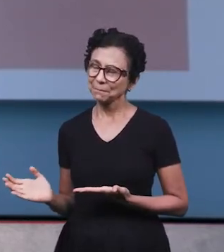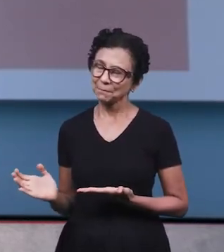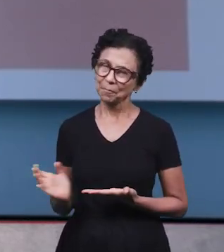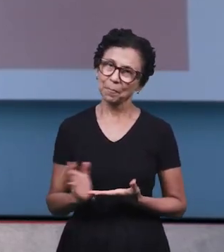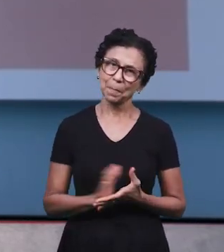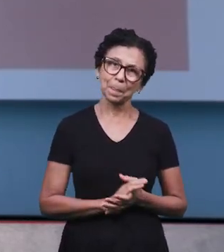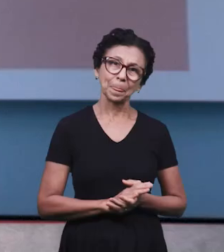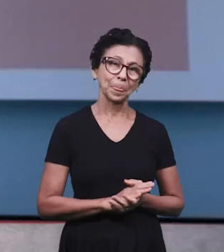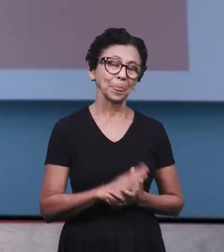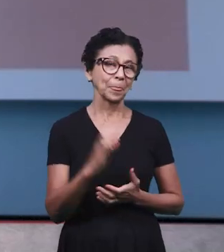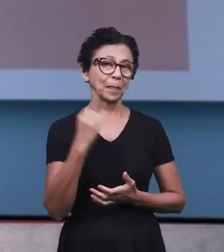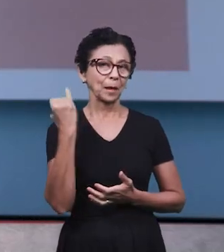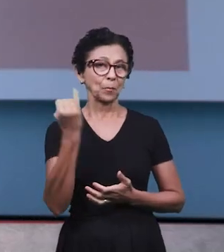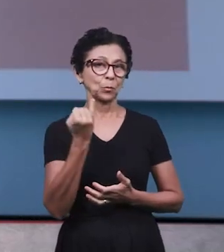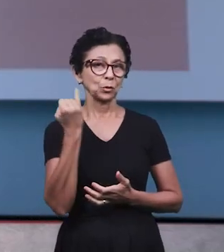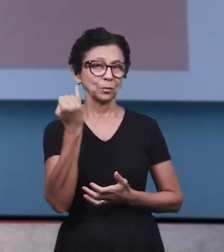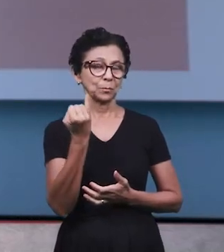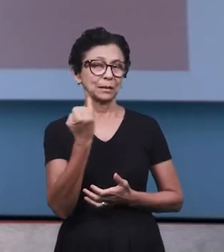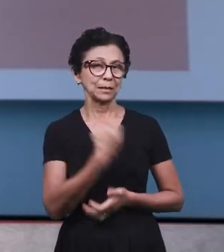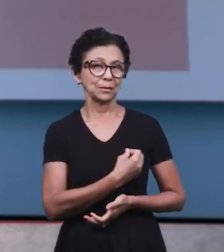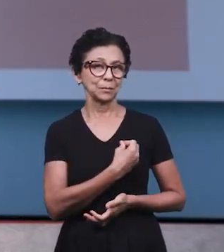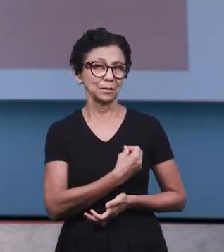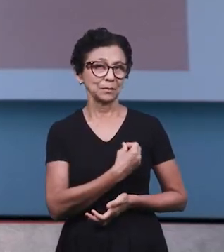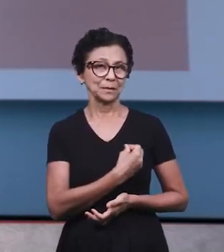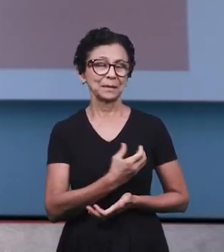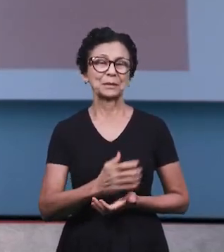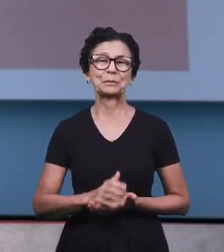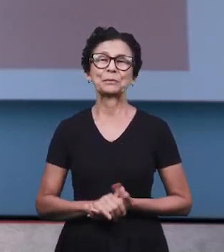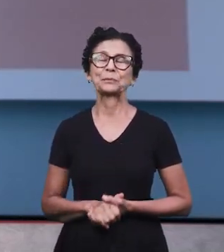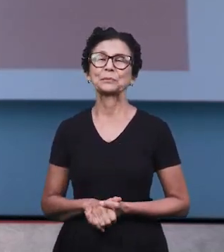acessibilidade@presbiterio.org.br. A sua participação é fundamental.